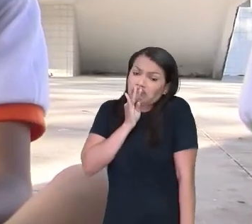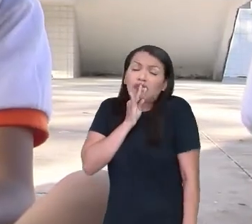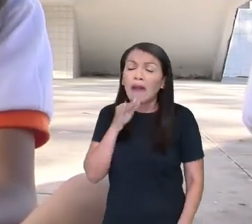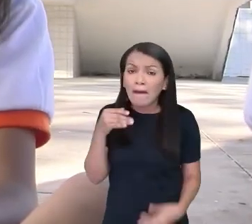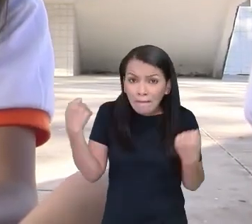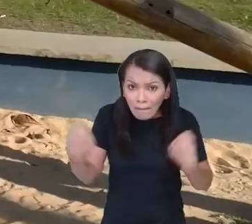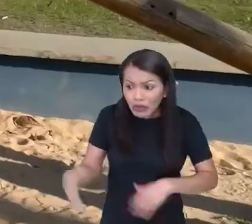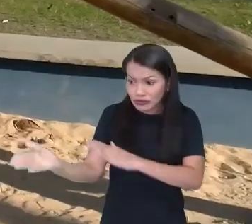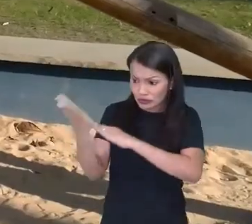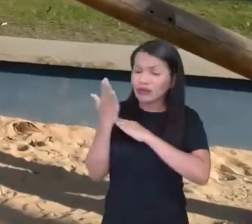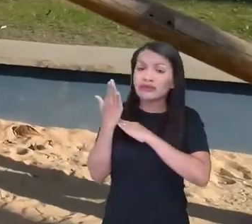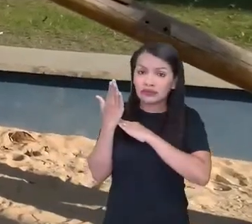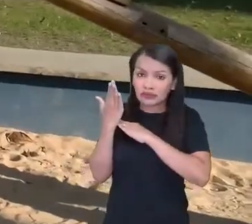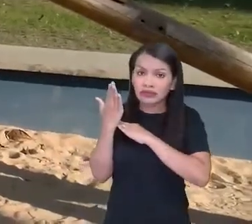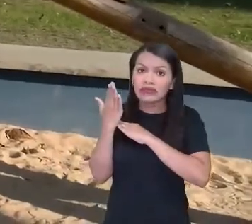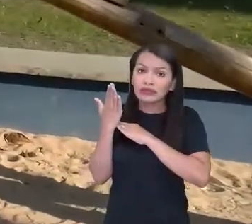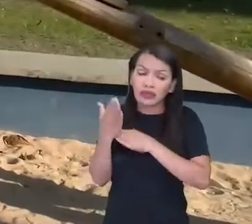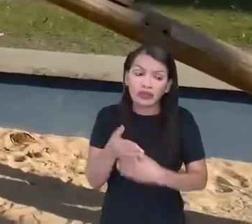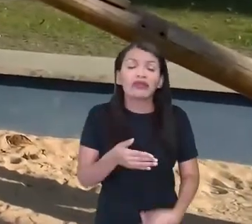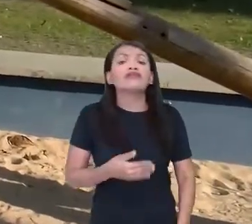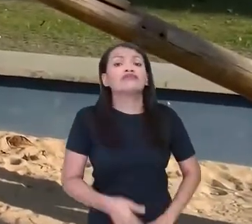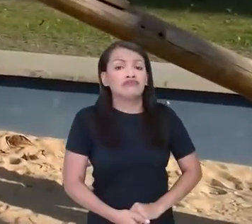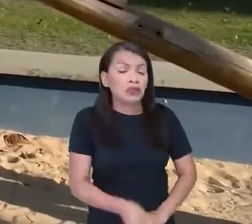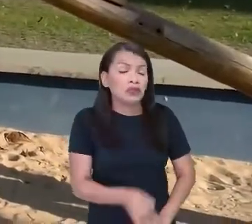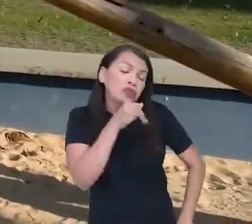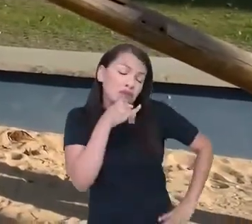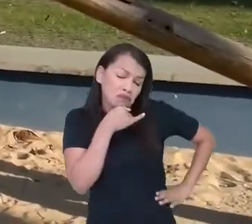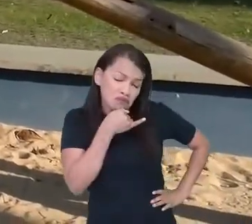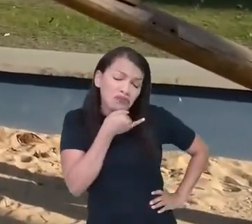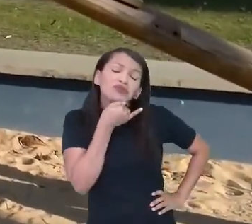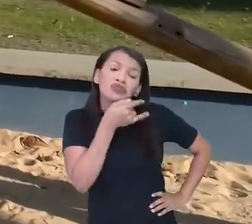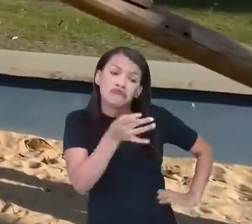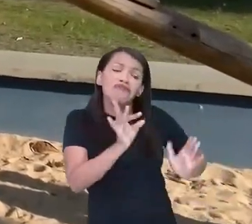ajudar? Tu tá muito triste mesmo.